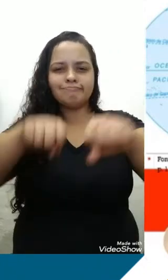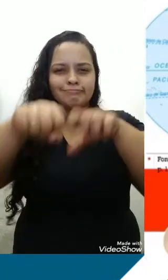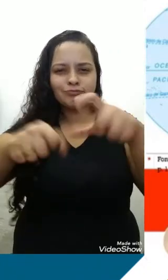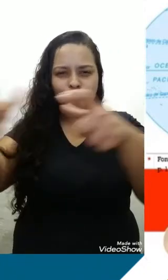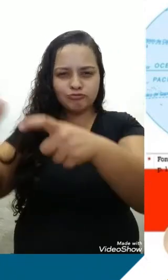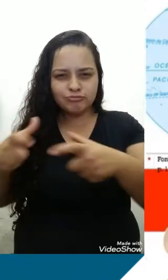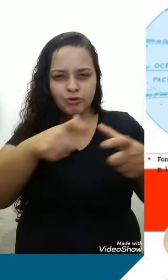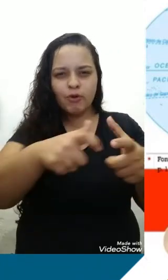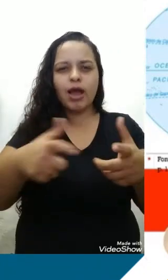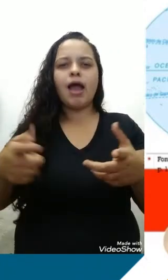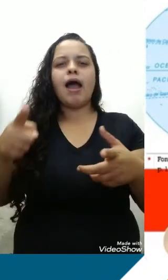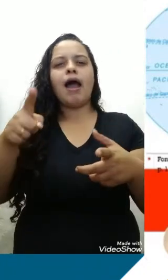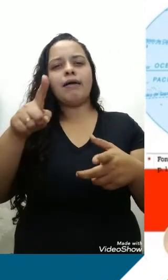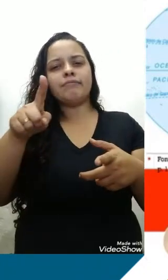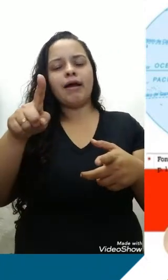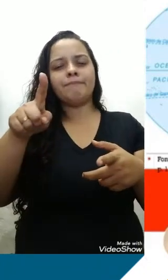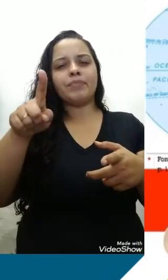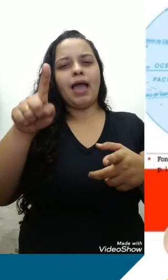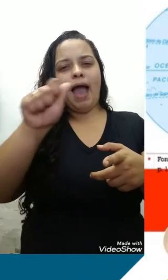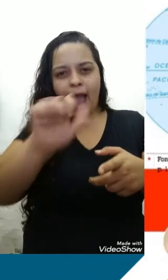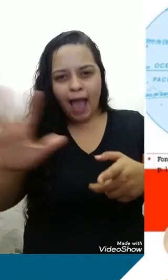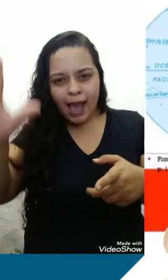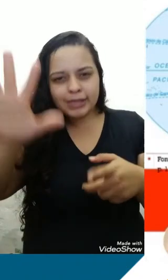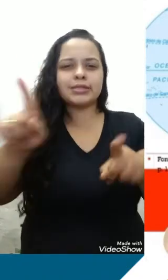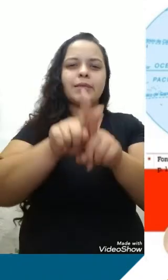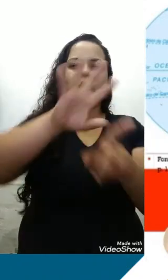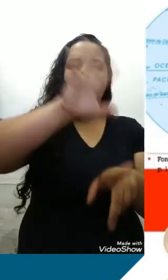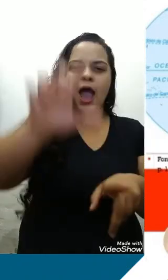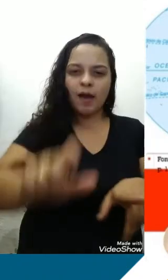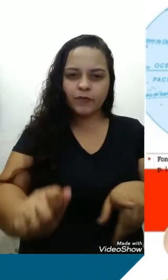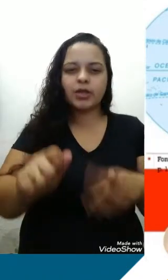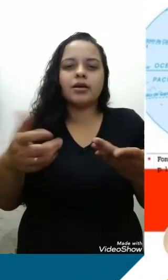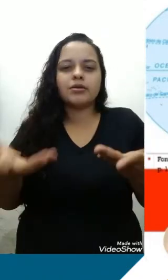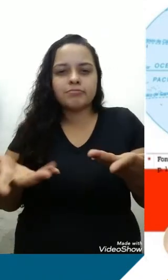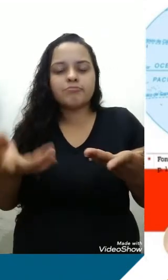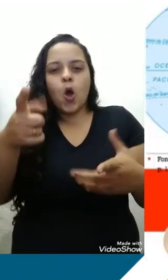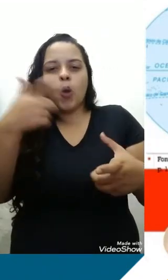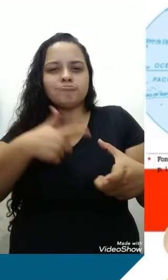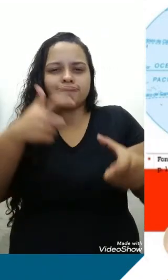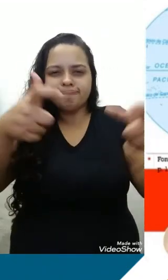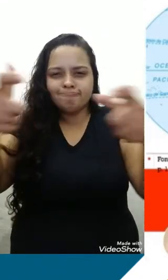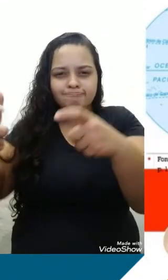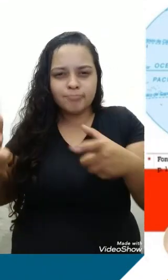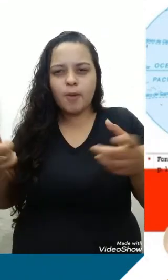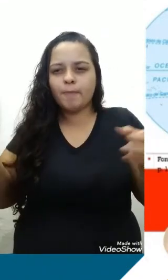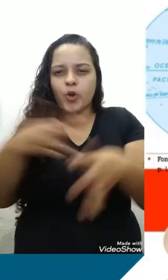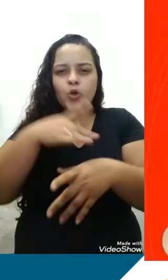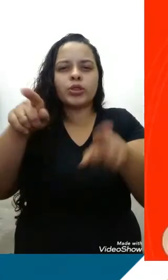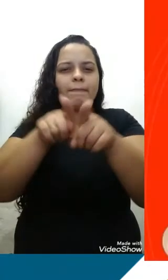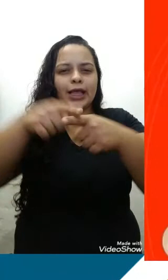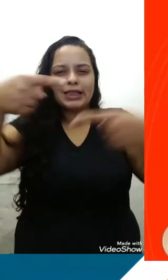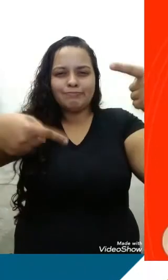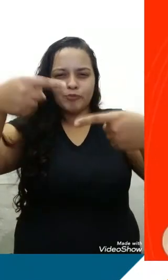África, na Ásia, né, vai redefinir a política internacional aí desses estados